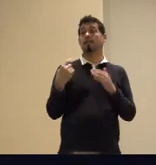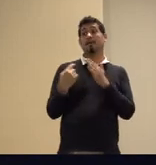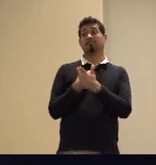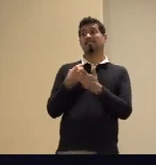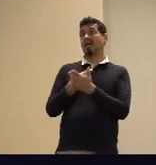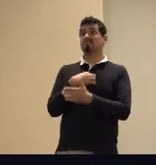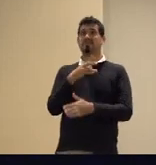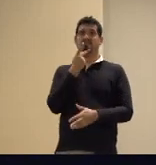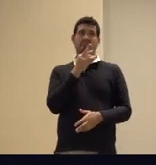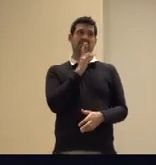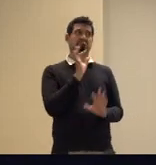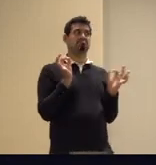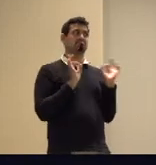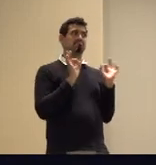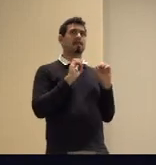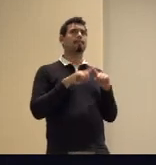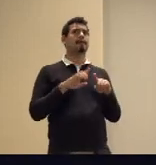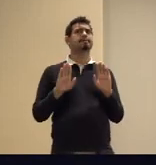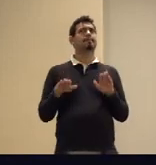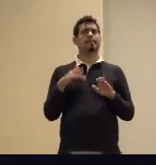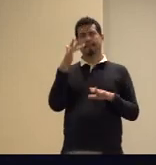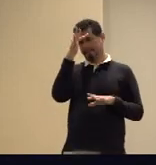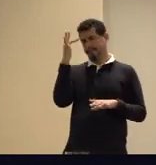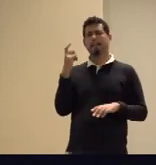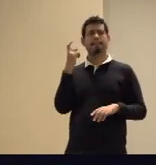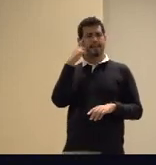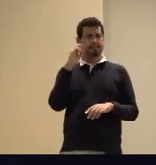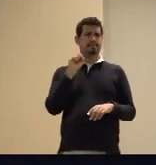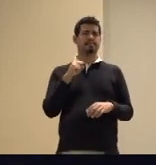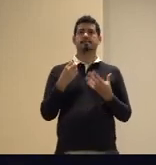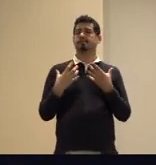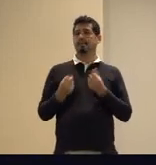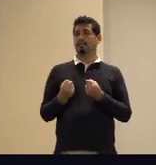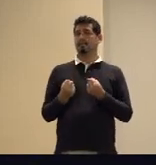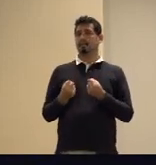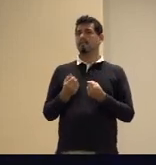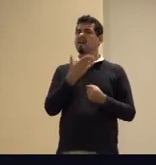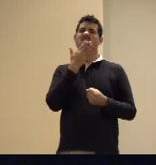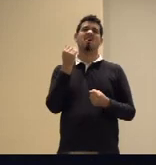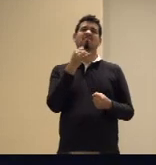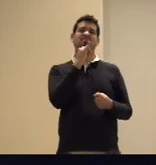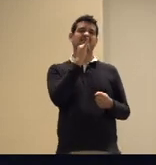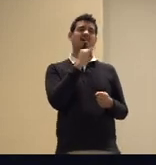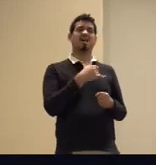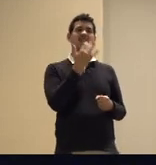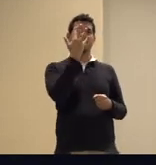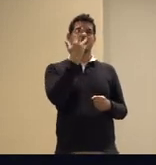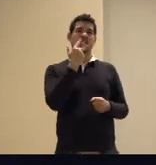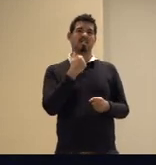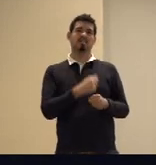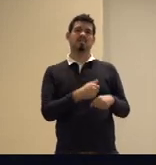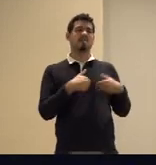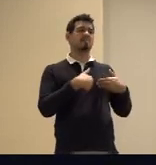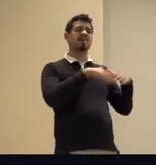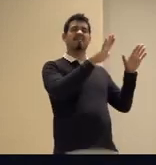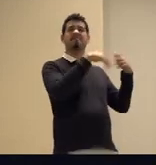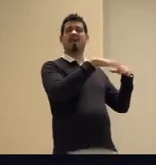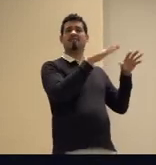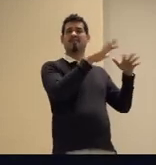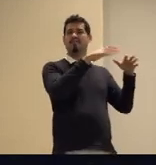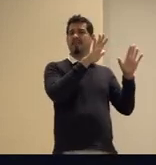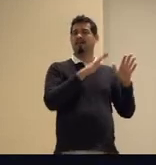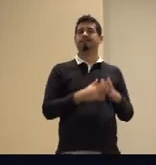Mas a gente sempre quer colocar alguém lá, porque seria mais fácil colocar e fechar. Então, nós temos que ter